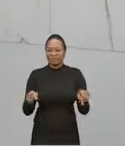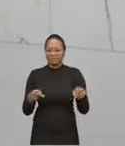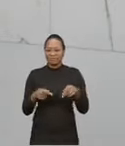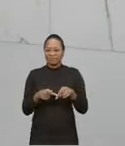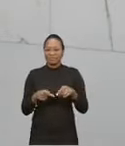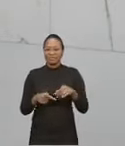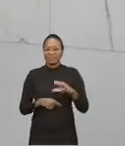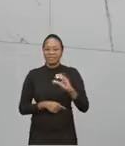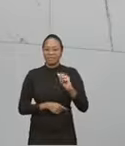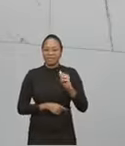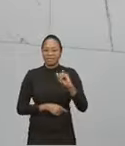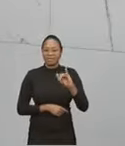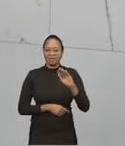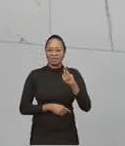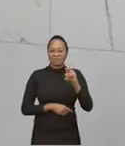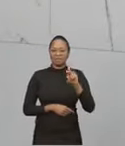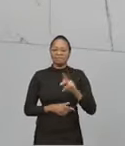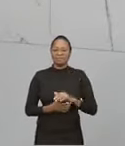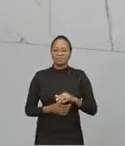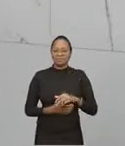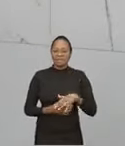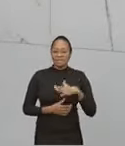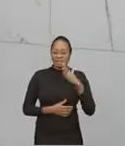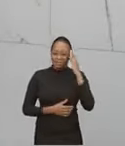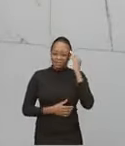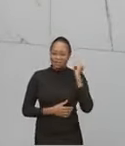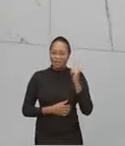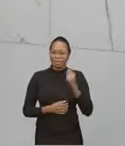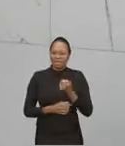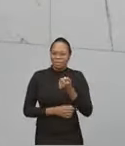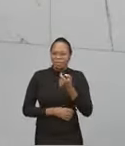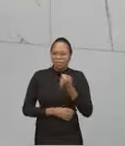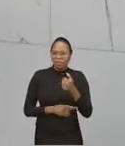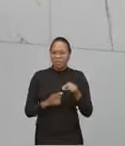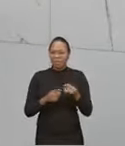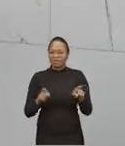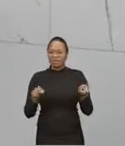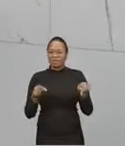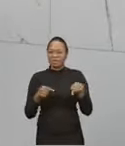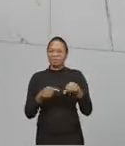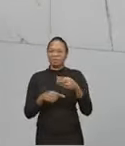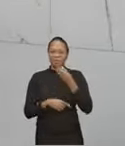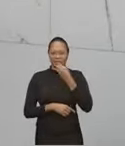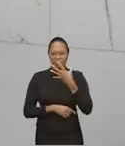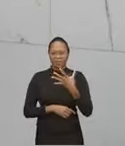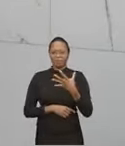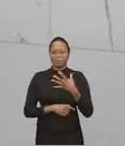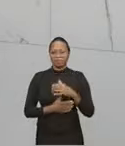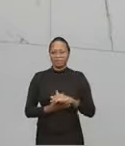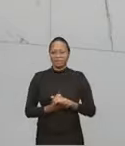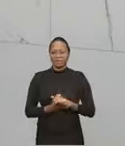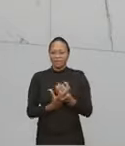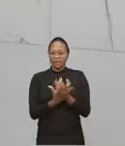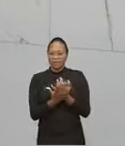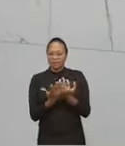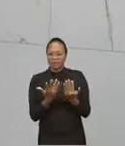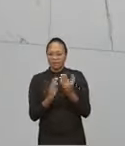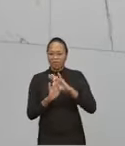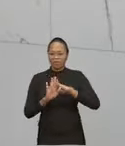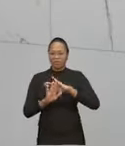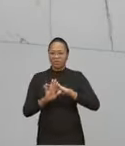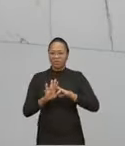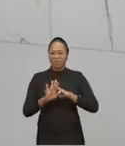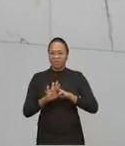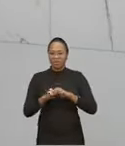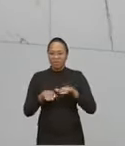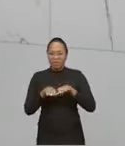Marinho sabe que poucos campos em Camaçari hoje estão bons. Poucos. Aí o prefeito faz um sintéticozinho, joga um barro